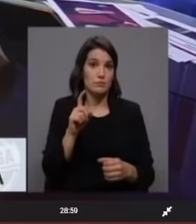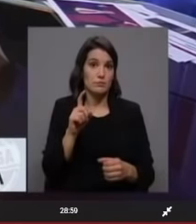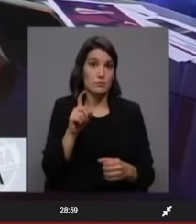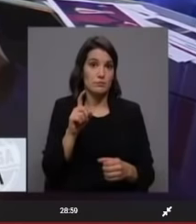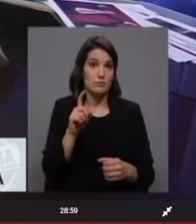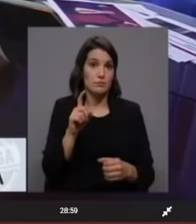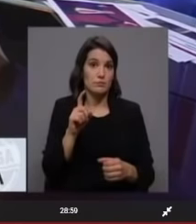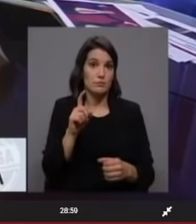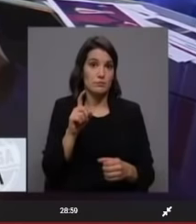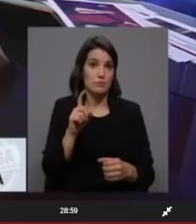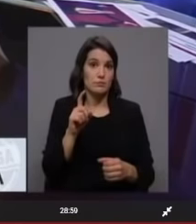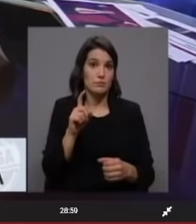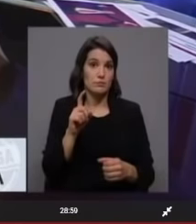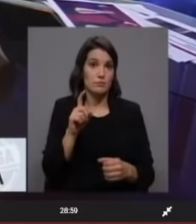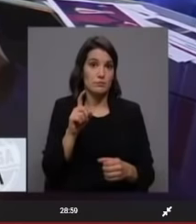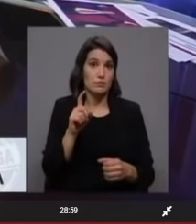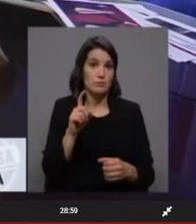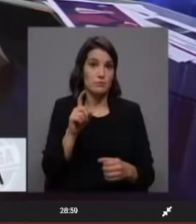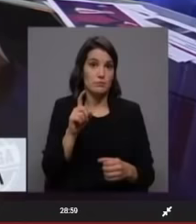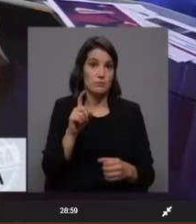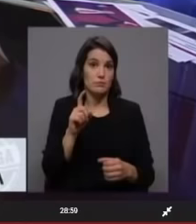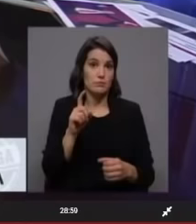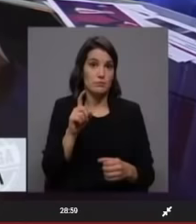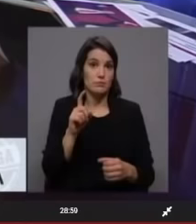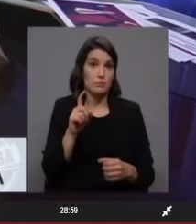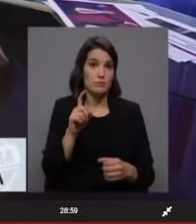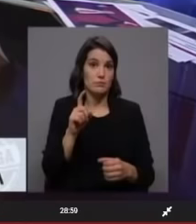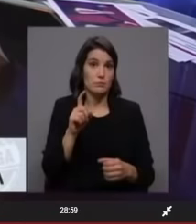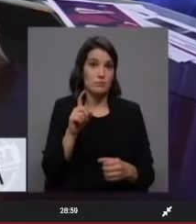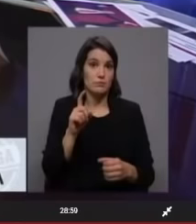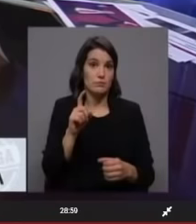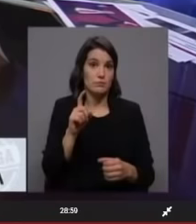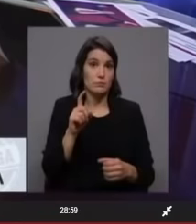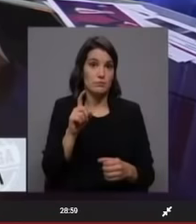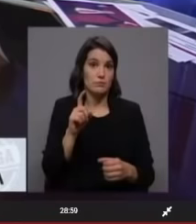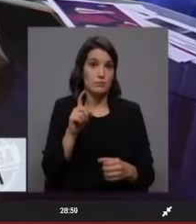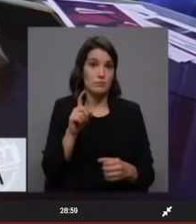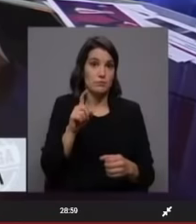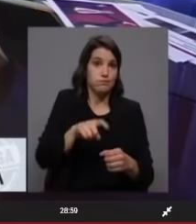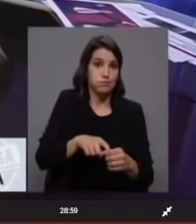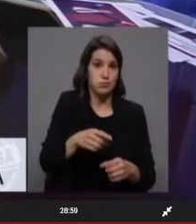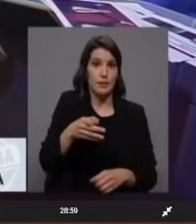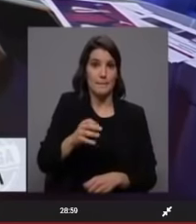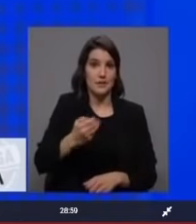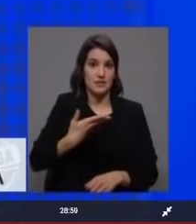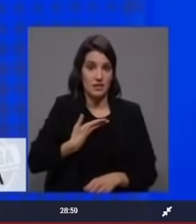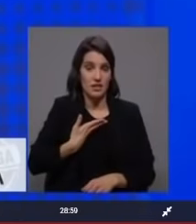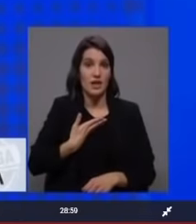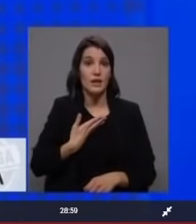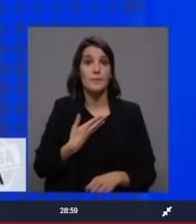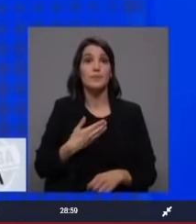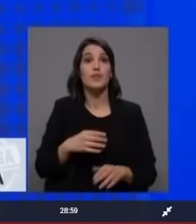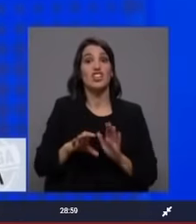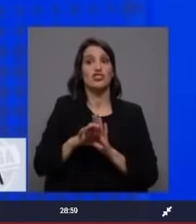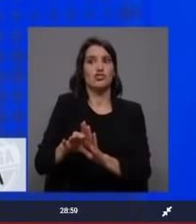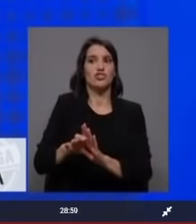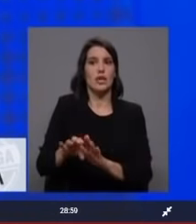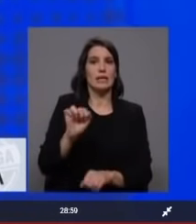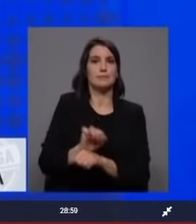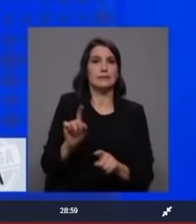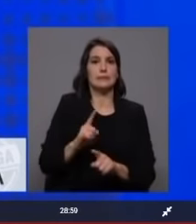disposição dos meus seguidores com duas carreras com duas falas vão sendo dizer que me querem de volta their e recém mexer